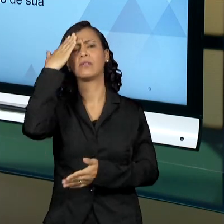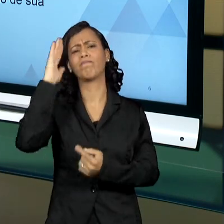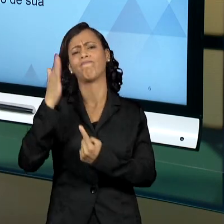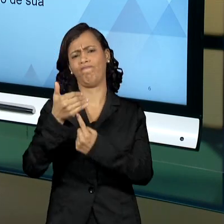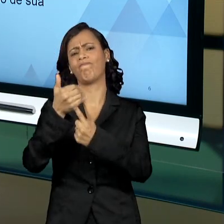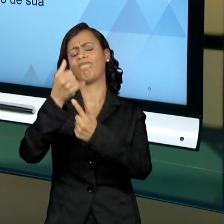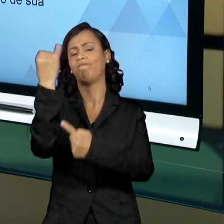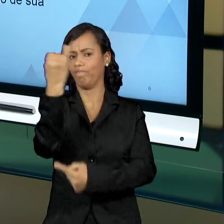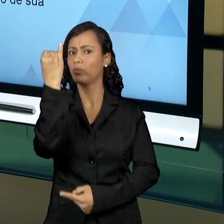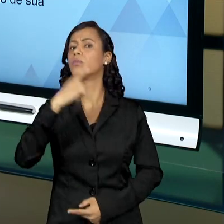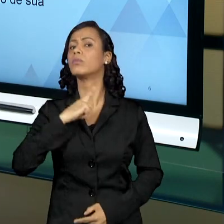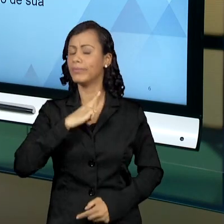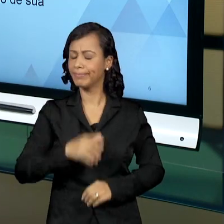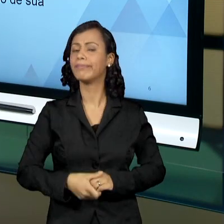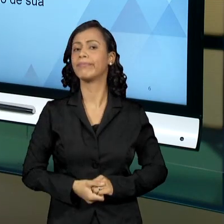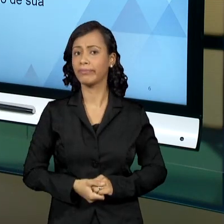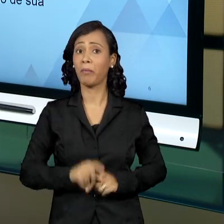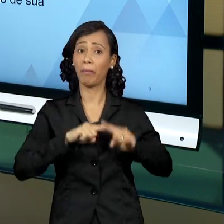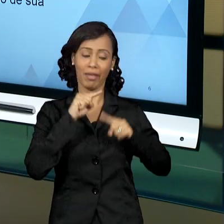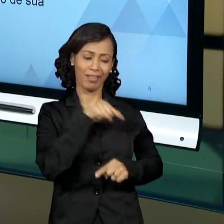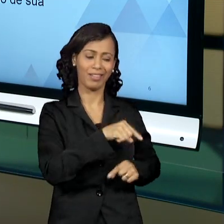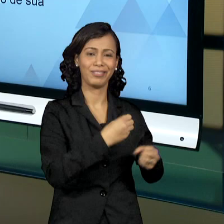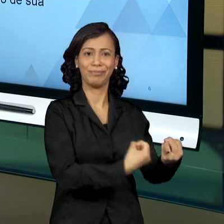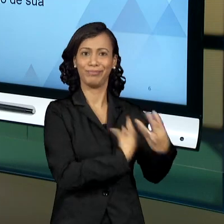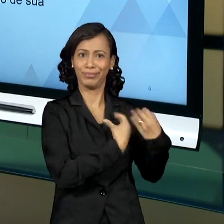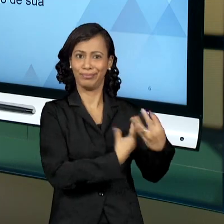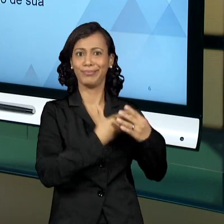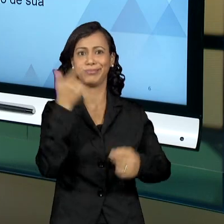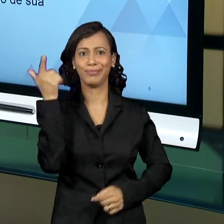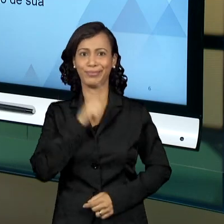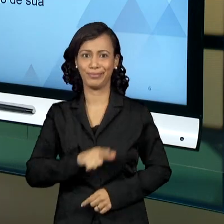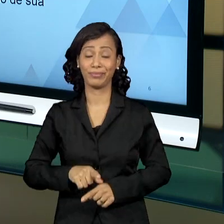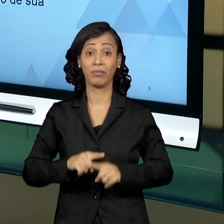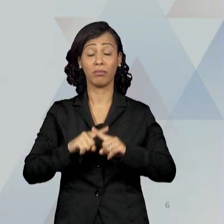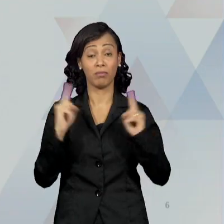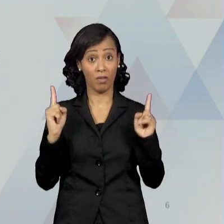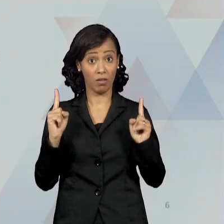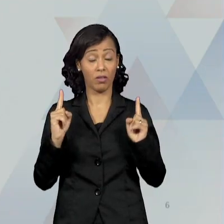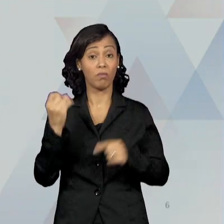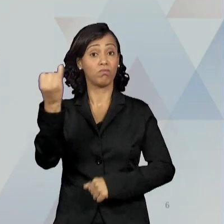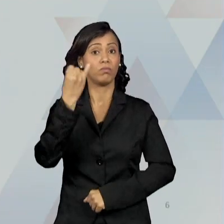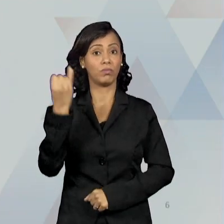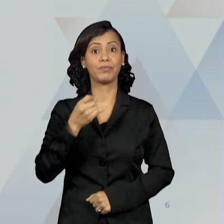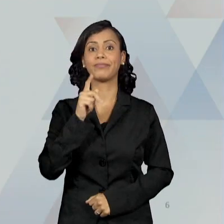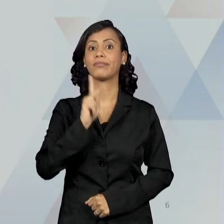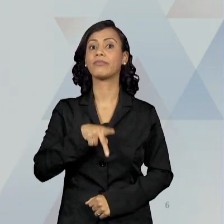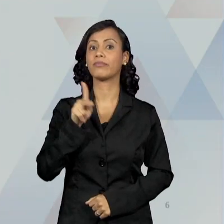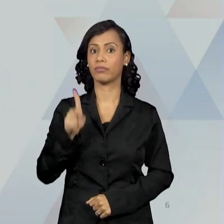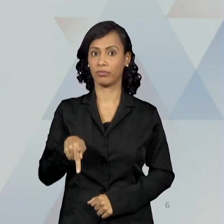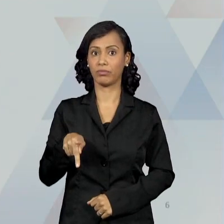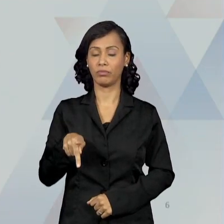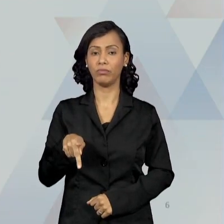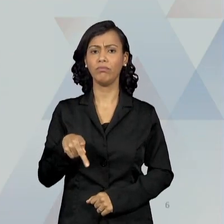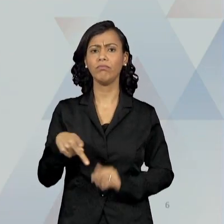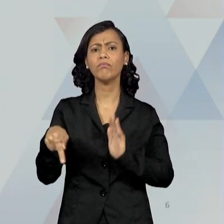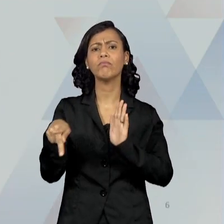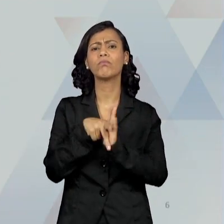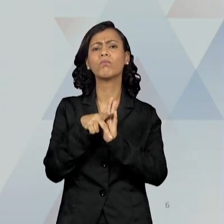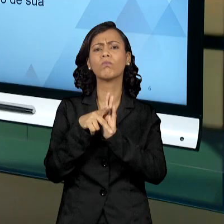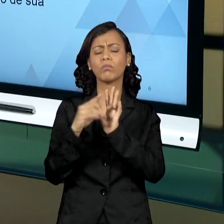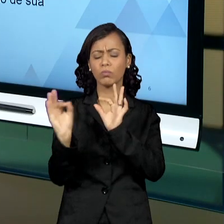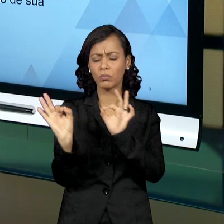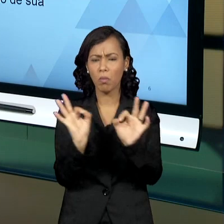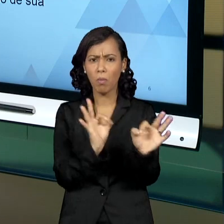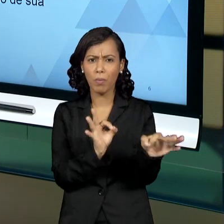tecnologias. Portanto, o professor, enquanto aquele que é o que organiza o sistema,